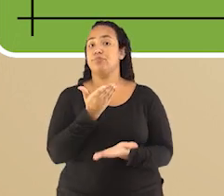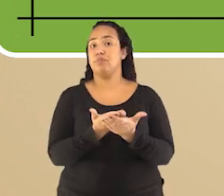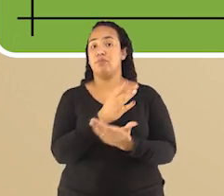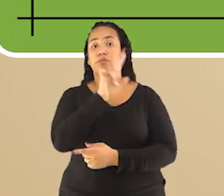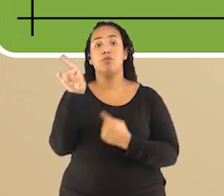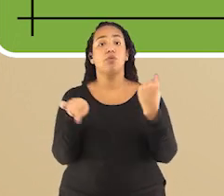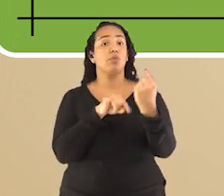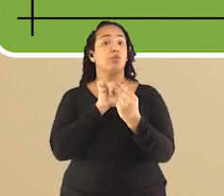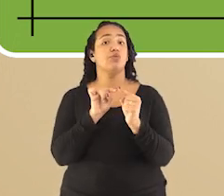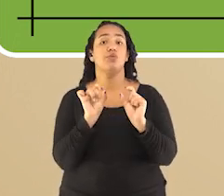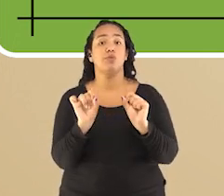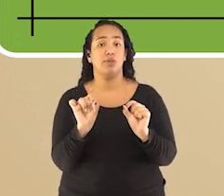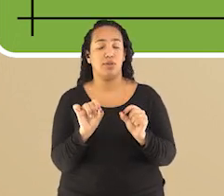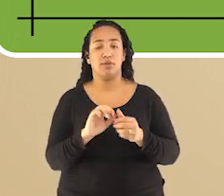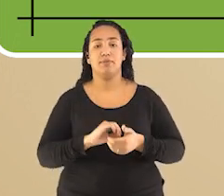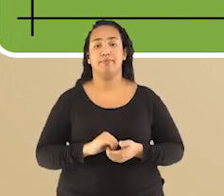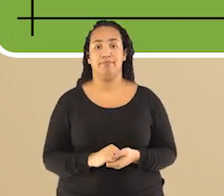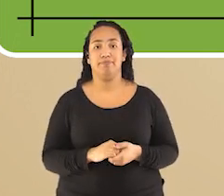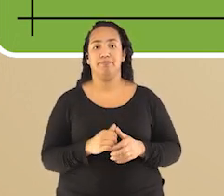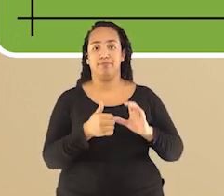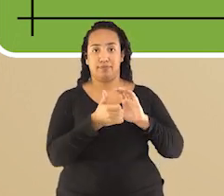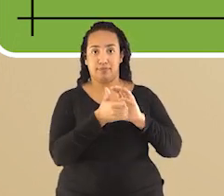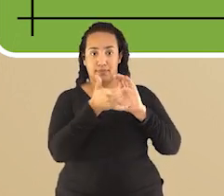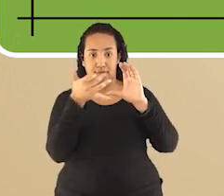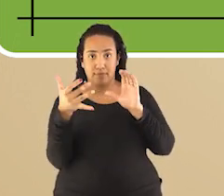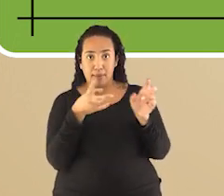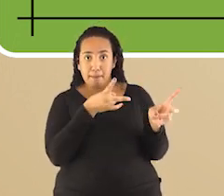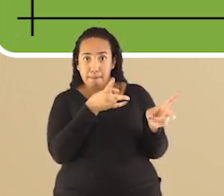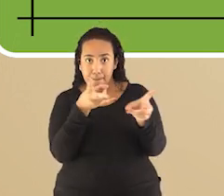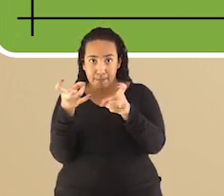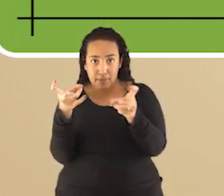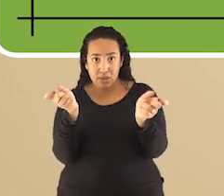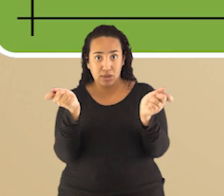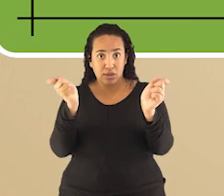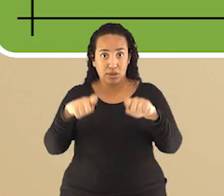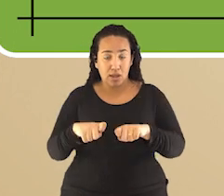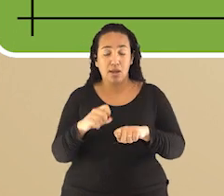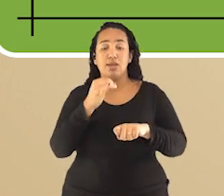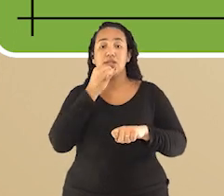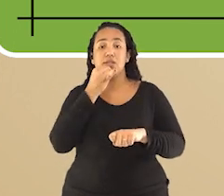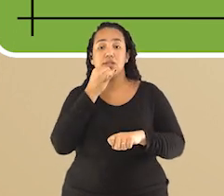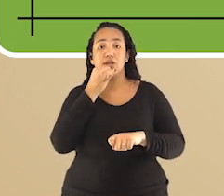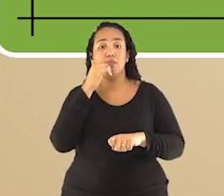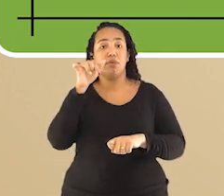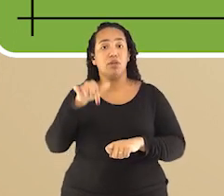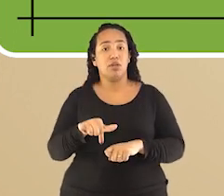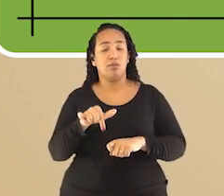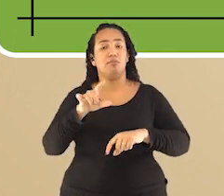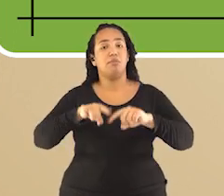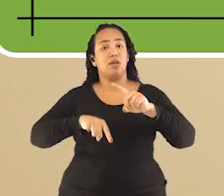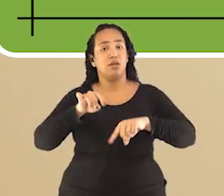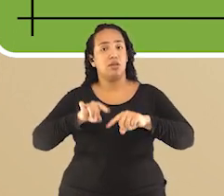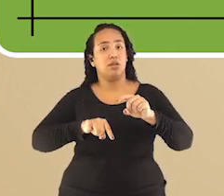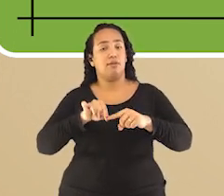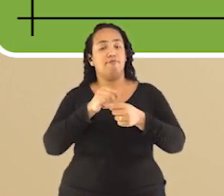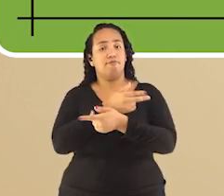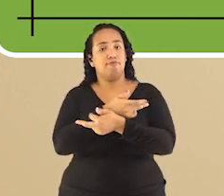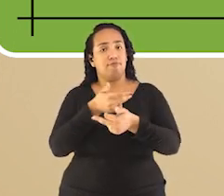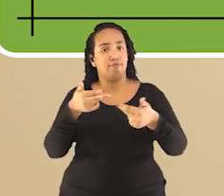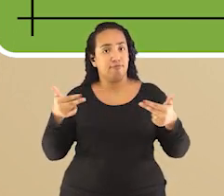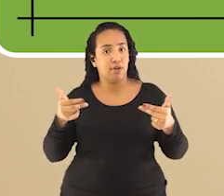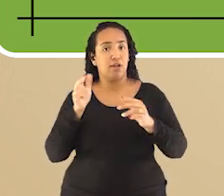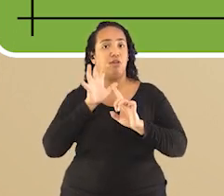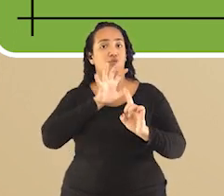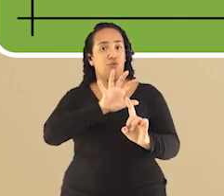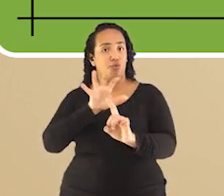é compreender como as características observáveis de indivíduos são resultado da expressão de genes e seu organismo e